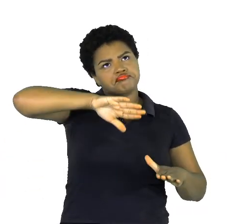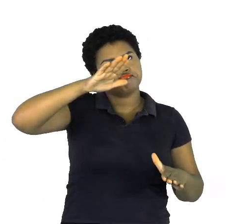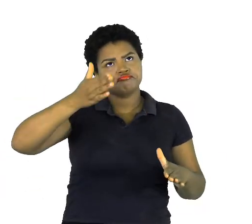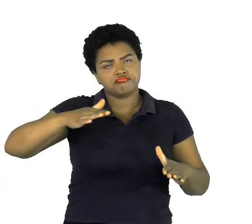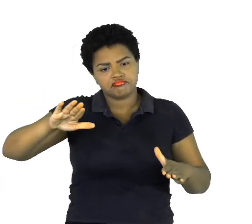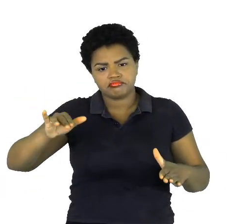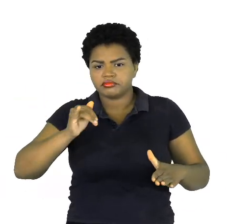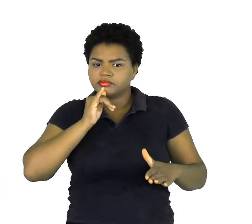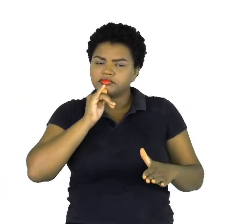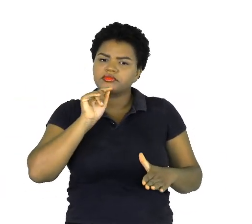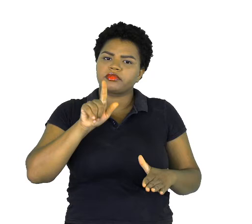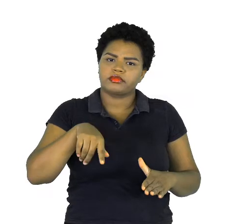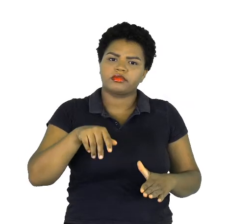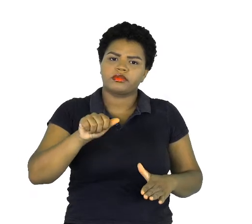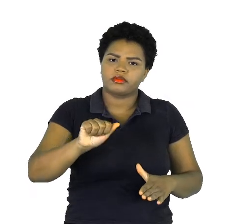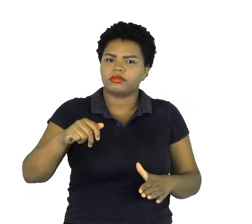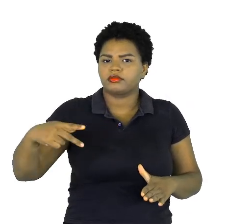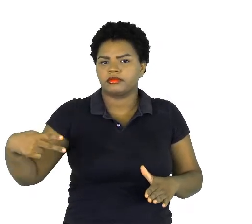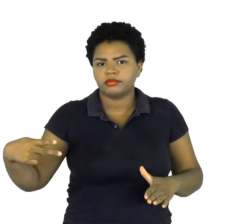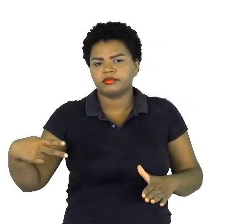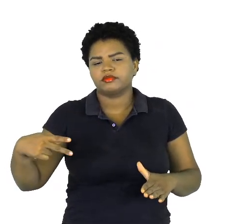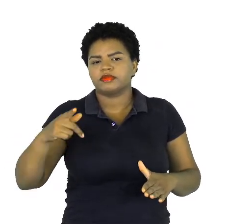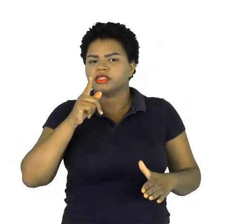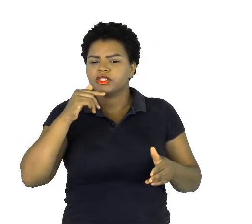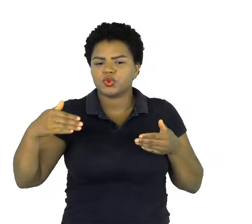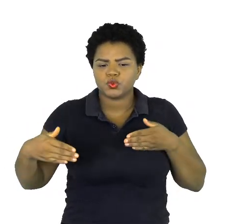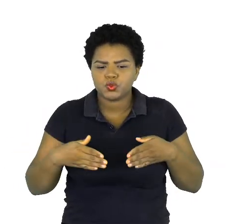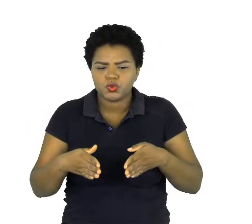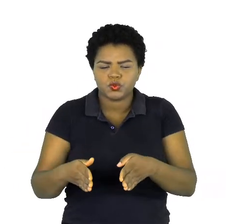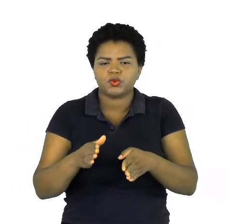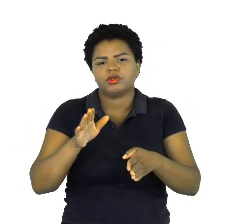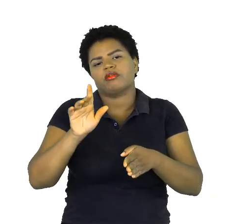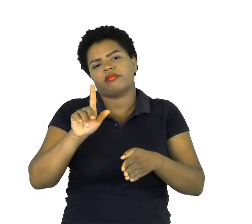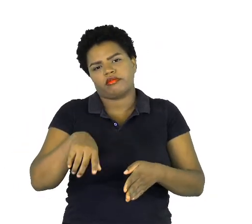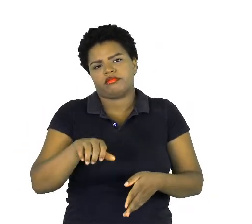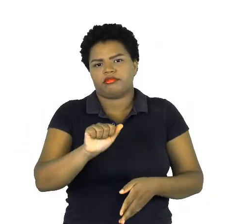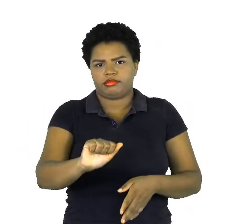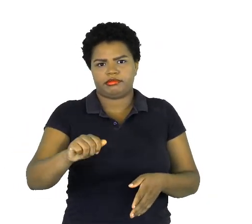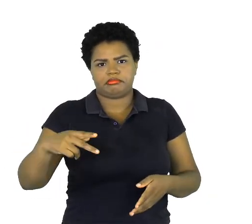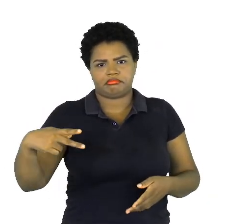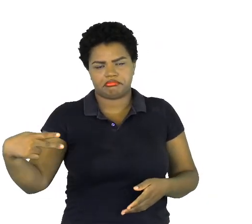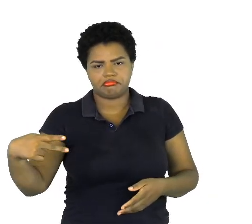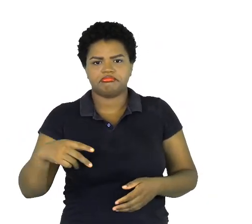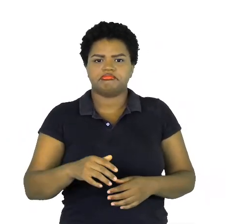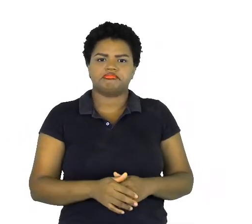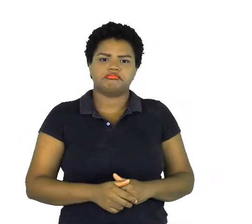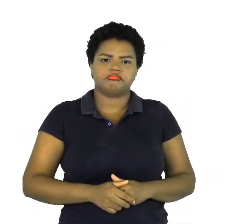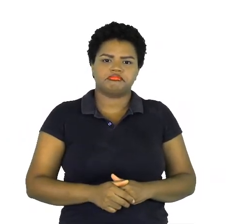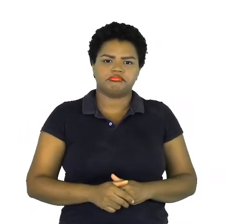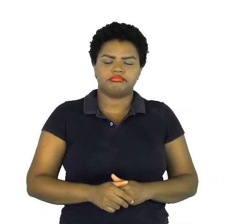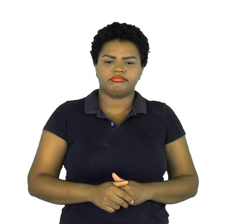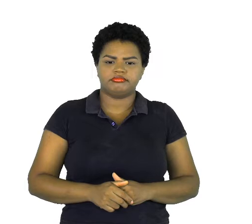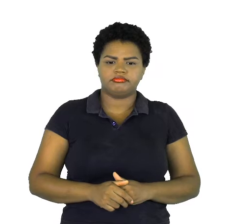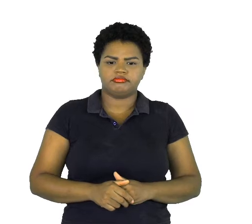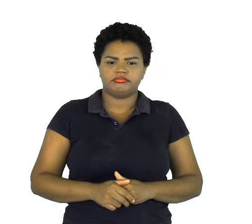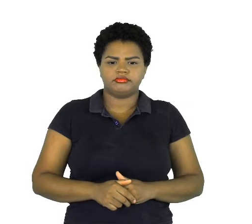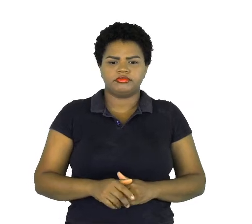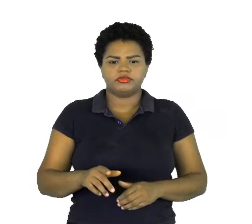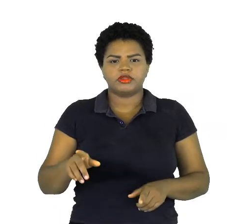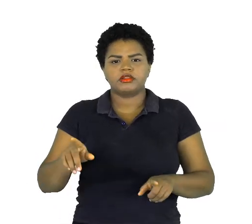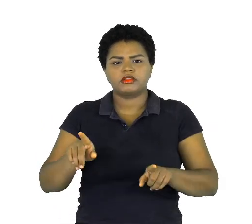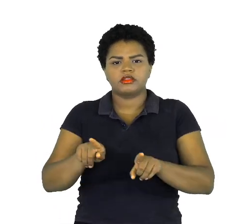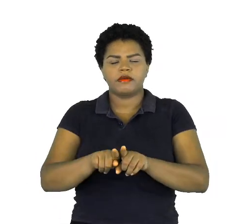são APP, os córregos são APPs, e as laterais dos córregos,